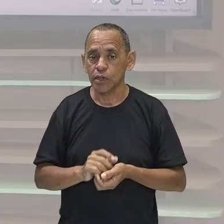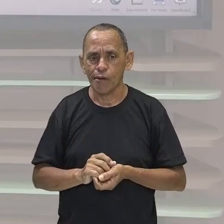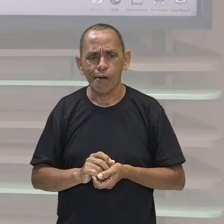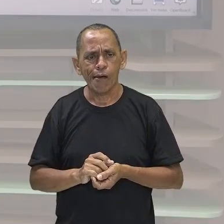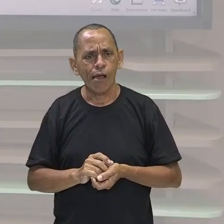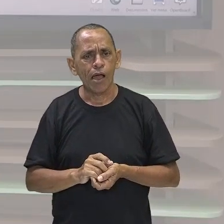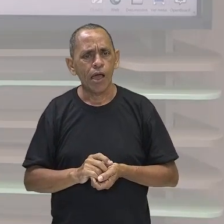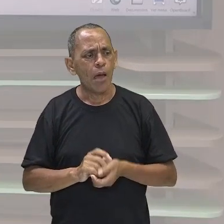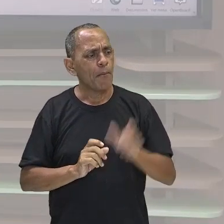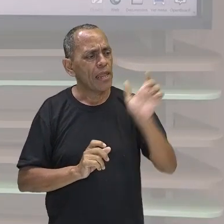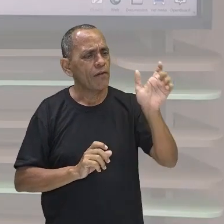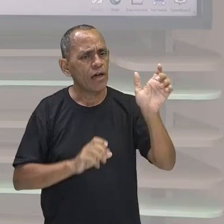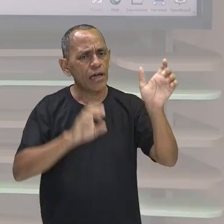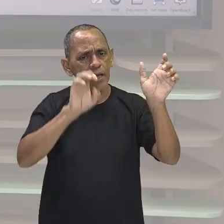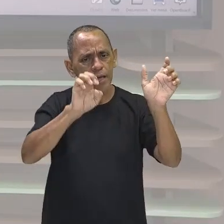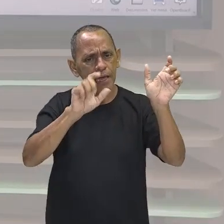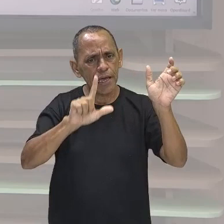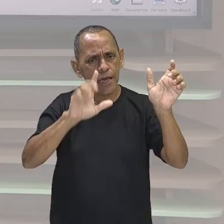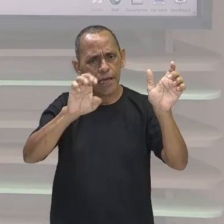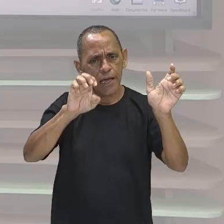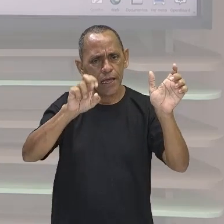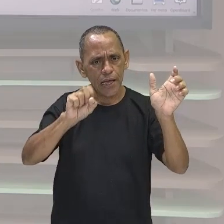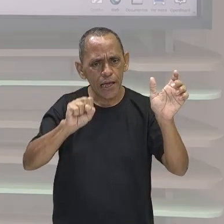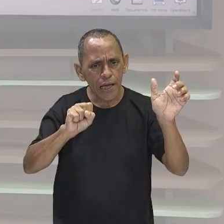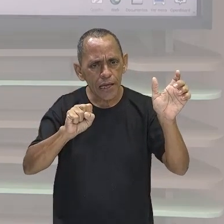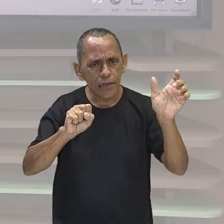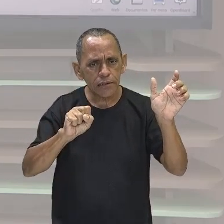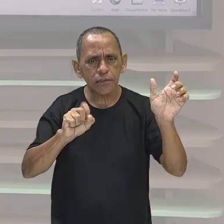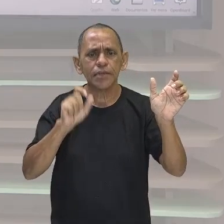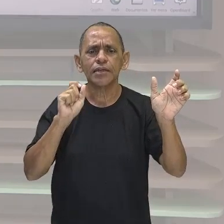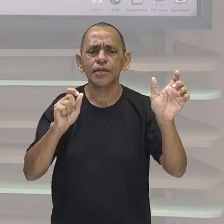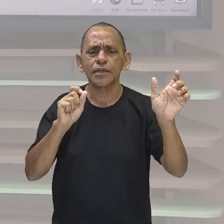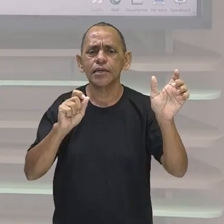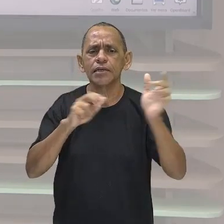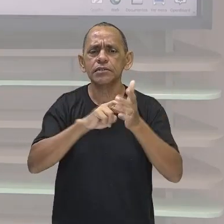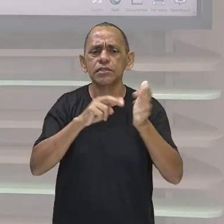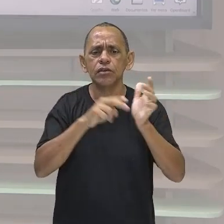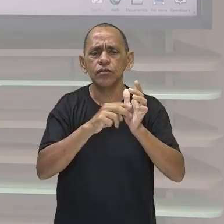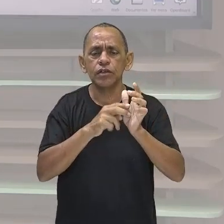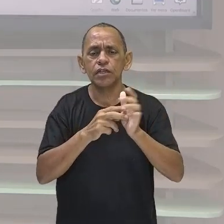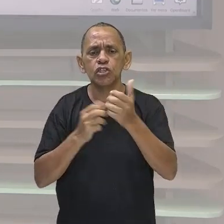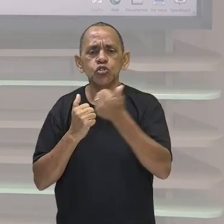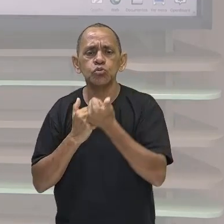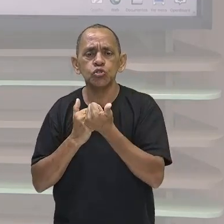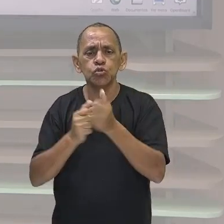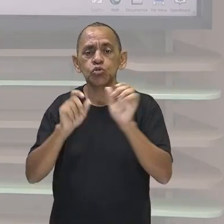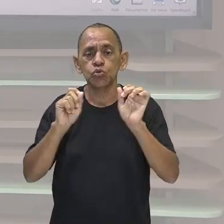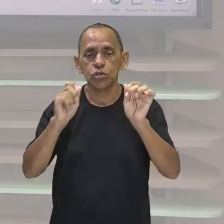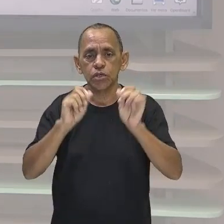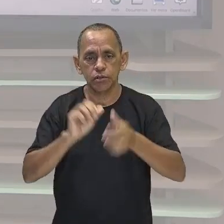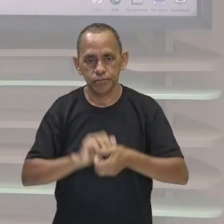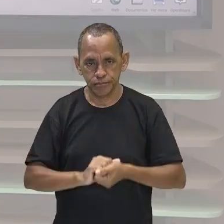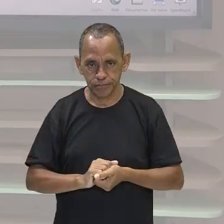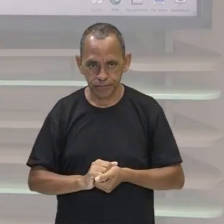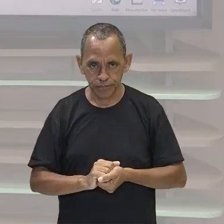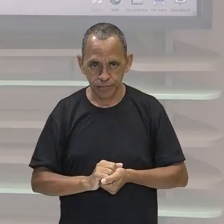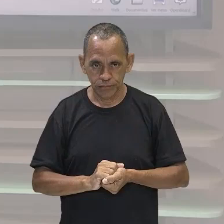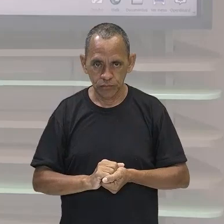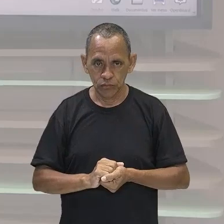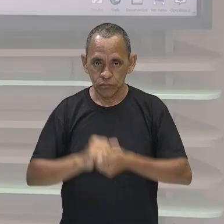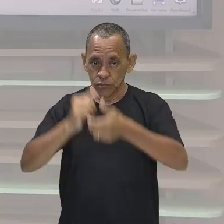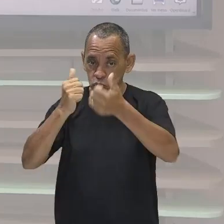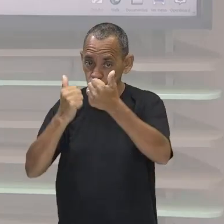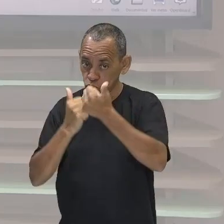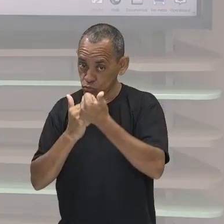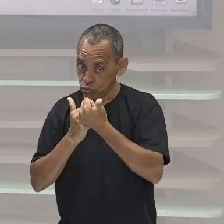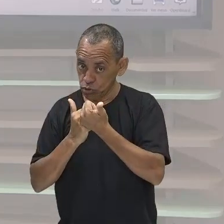sabe? Esse pronome, o pronome eles, está substituindo um nome, está